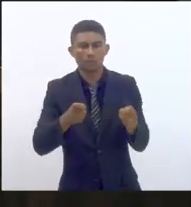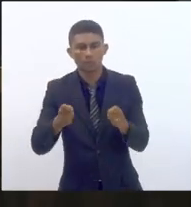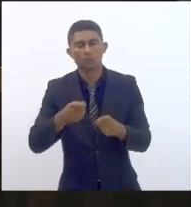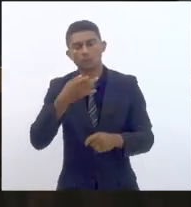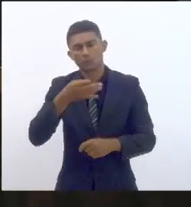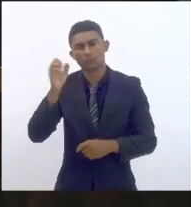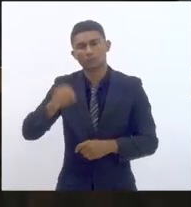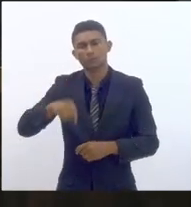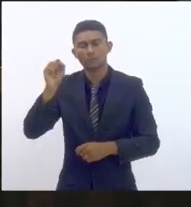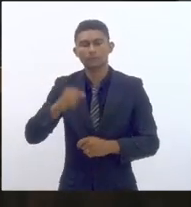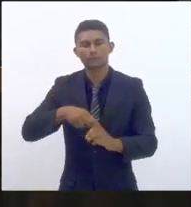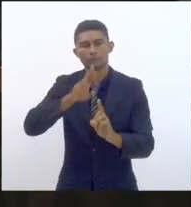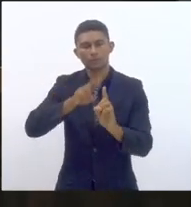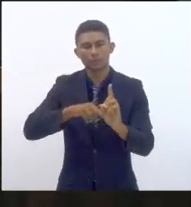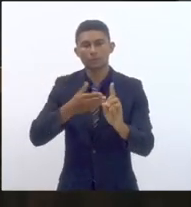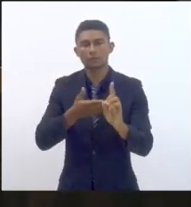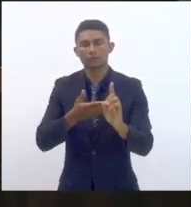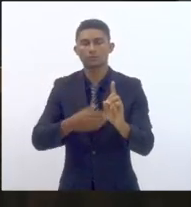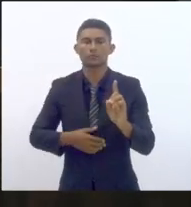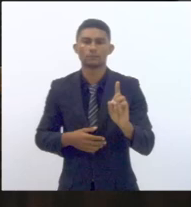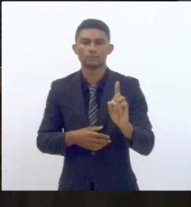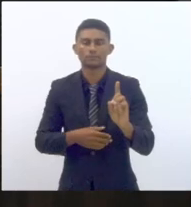favorável. Relatores, deputados.